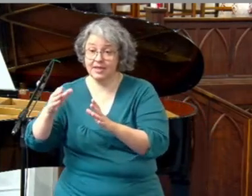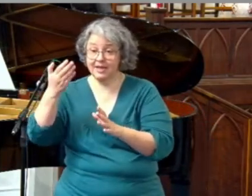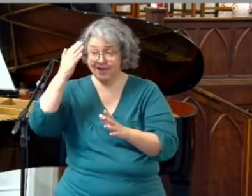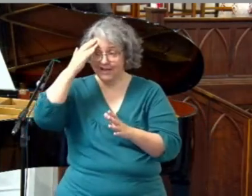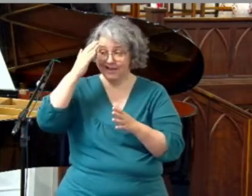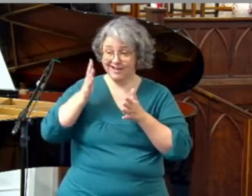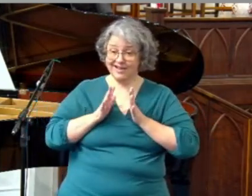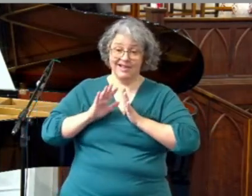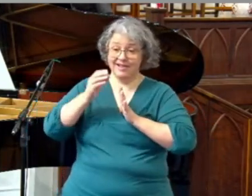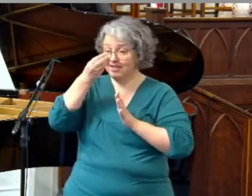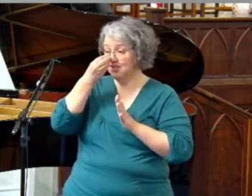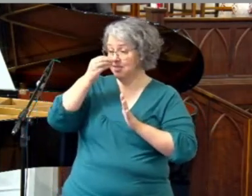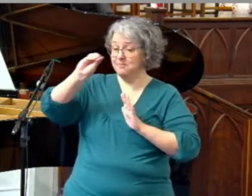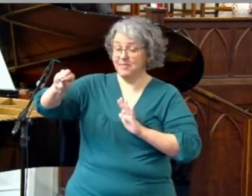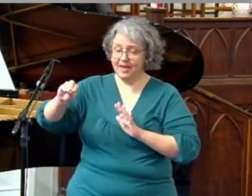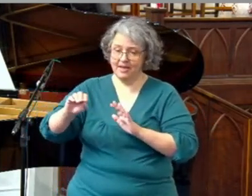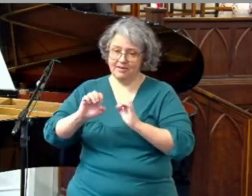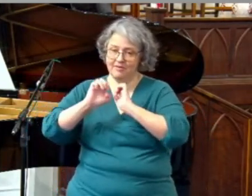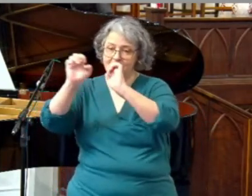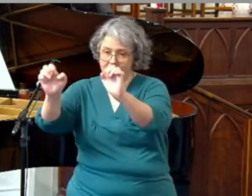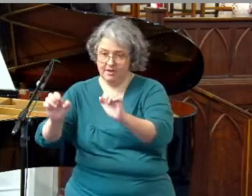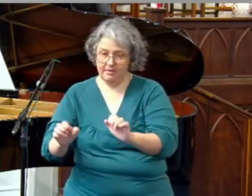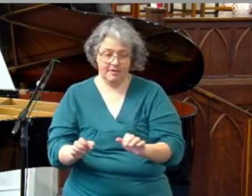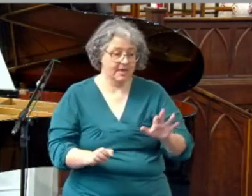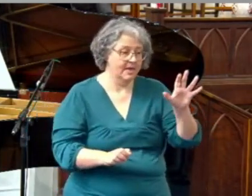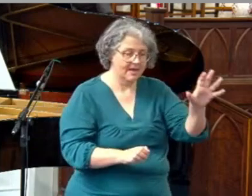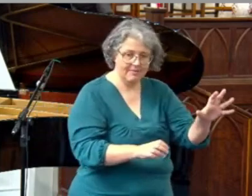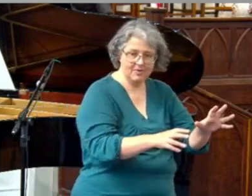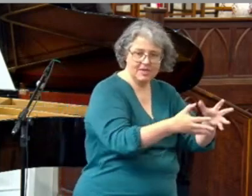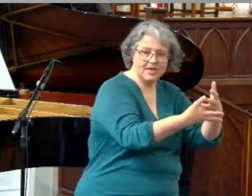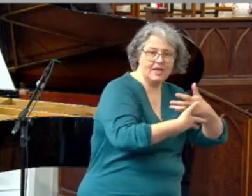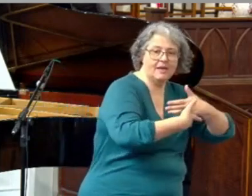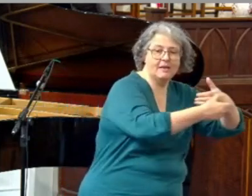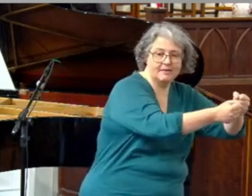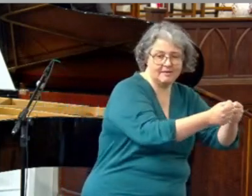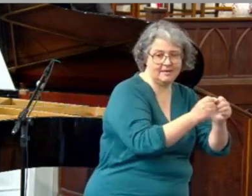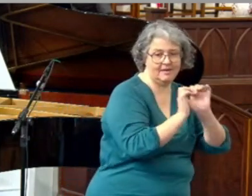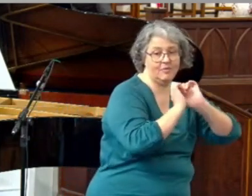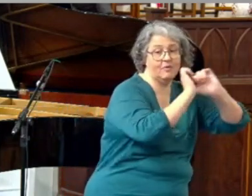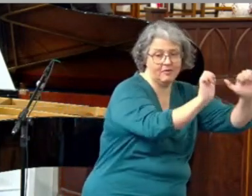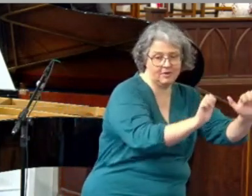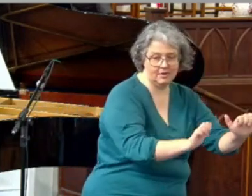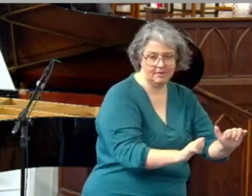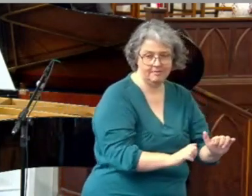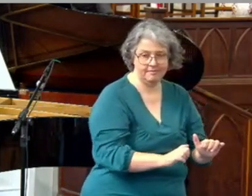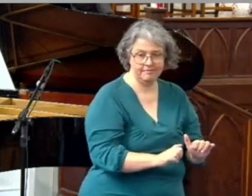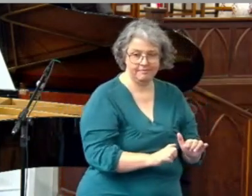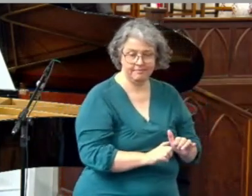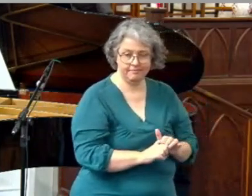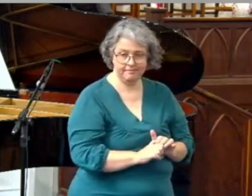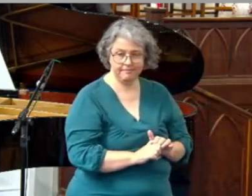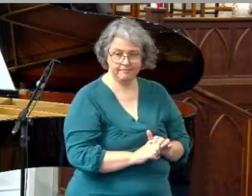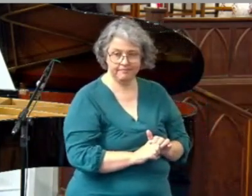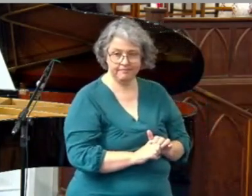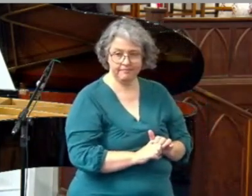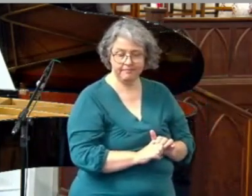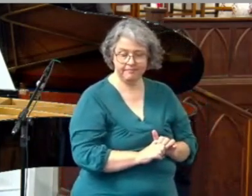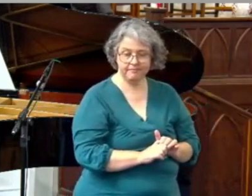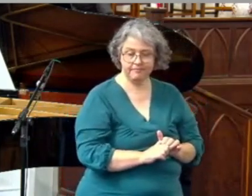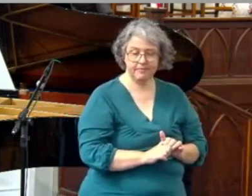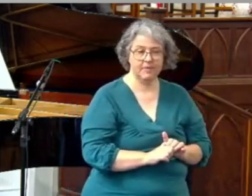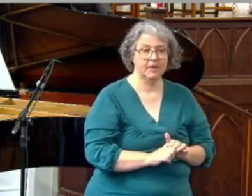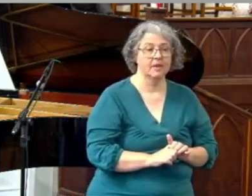um estado perigoso de vida. A vida é uma oportunidade de ouvirmos o Evangelho, de